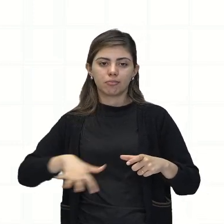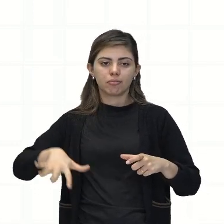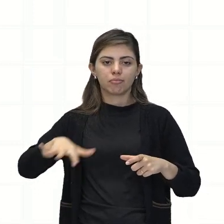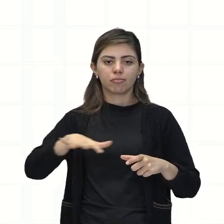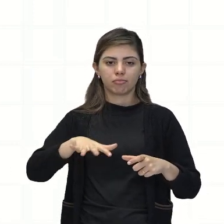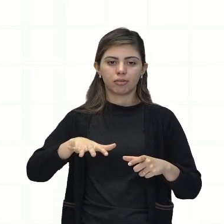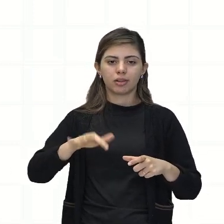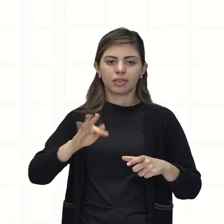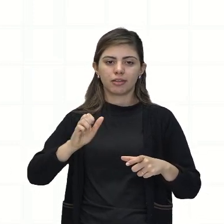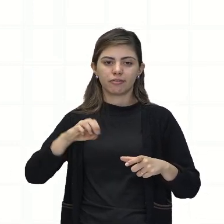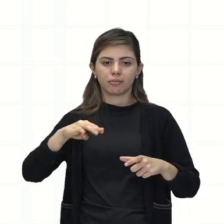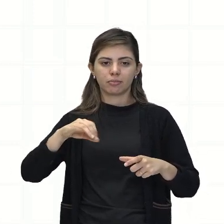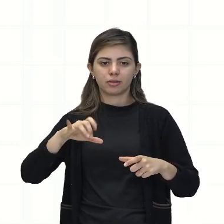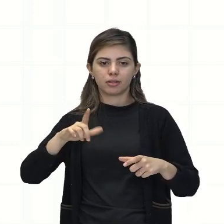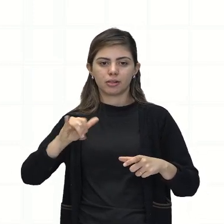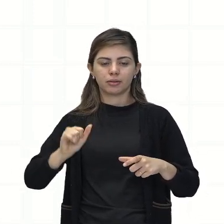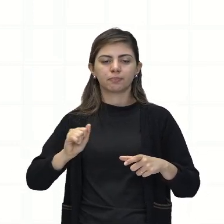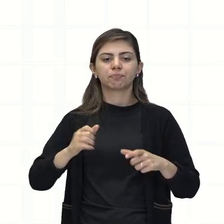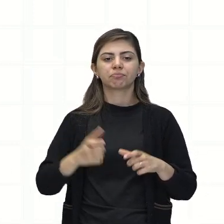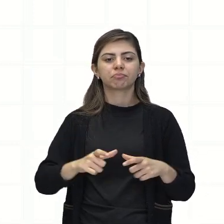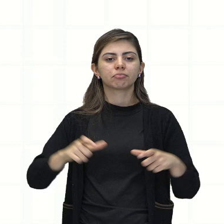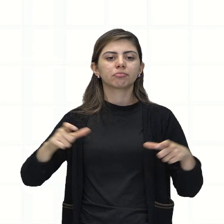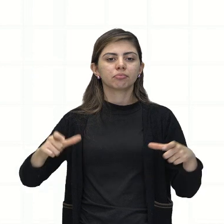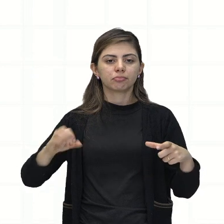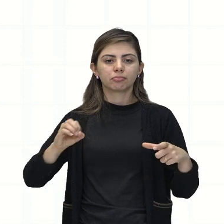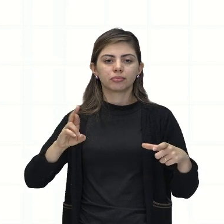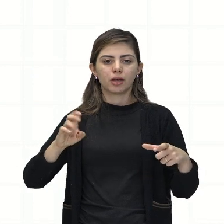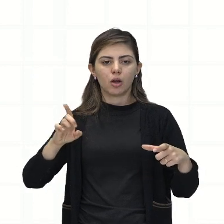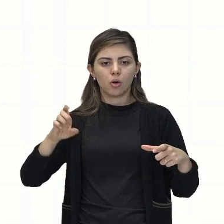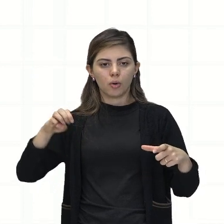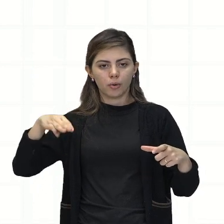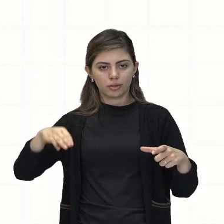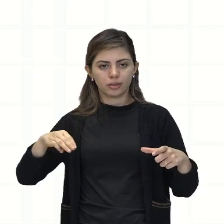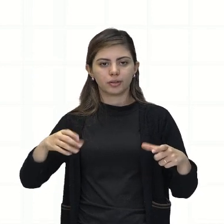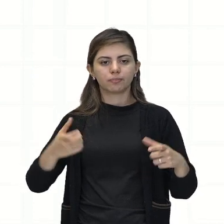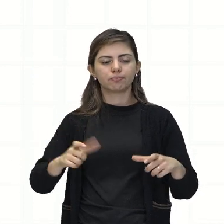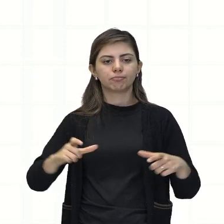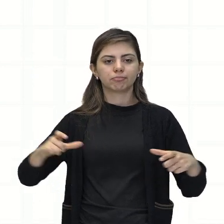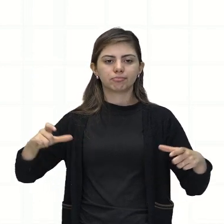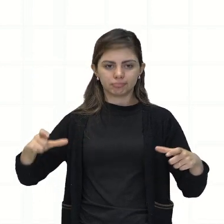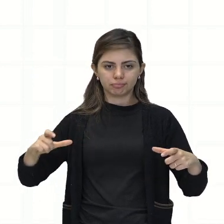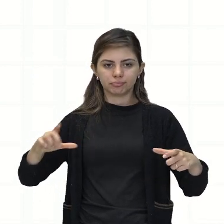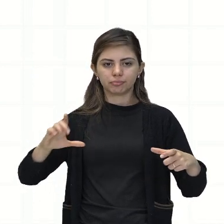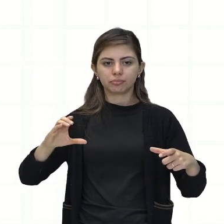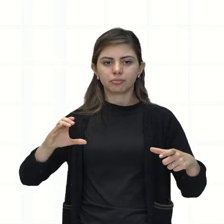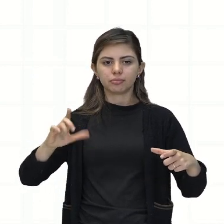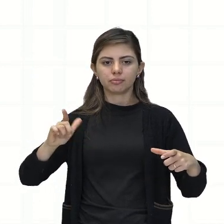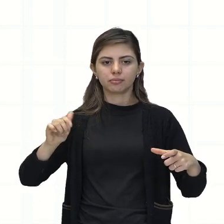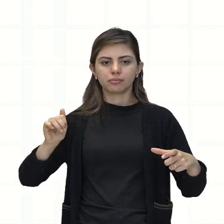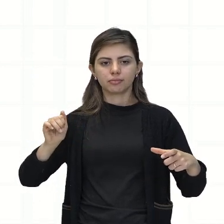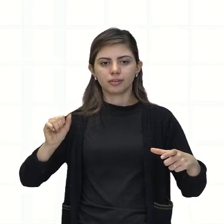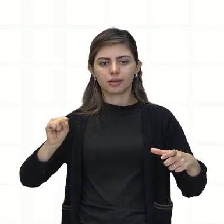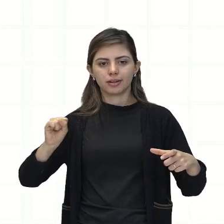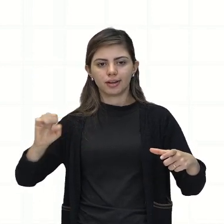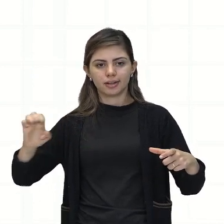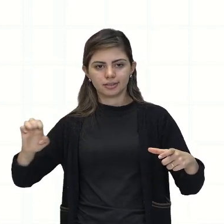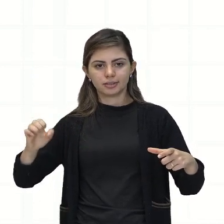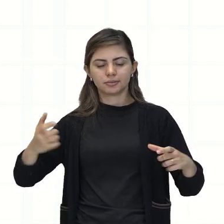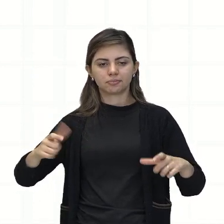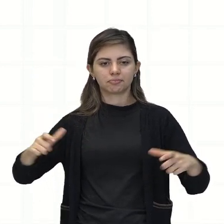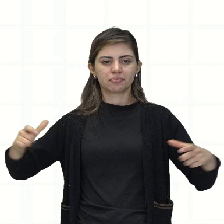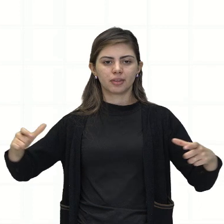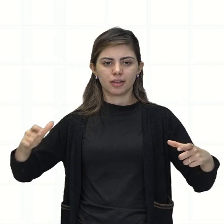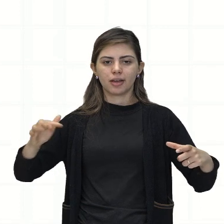formar família, o conjunto de família vão formar a ordem, várias ordens vão formar a